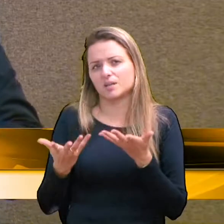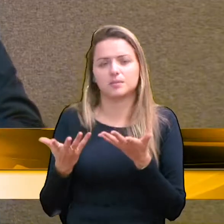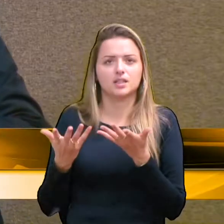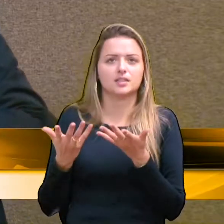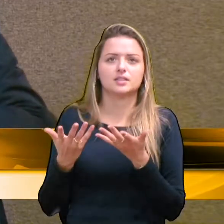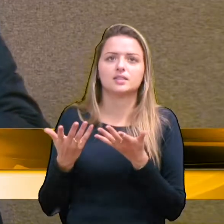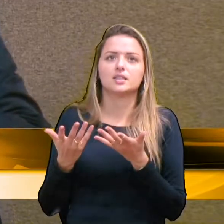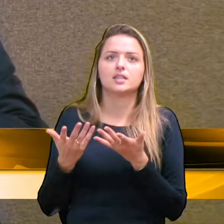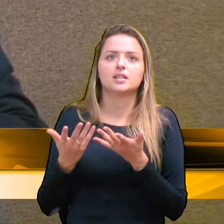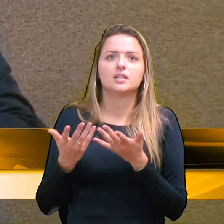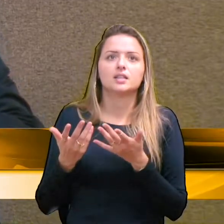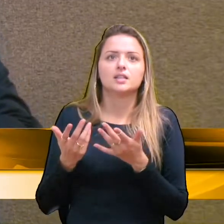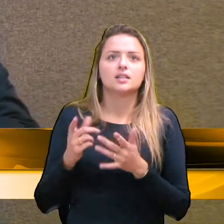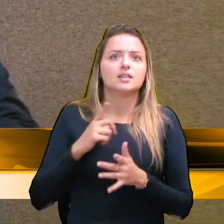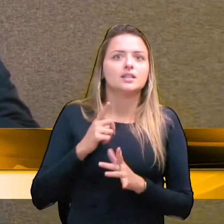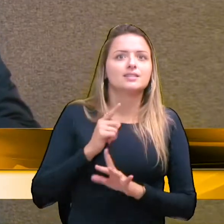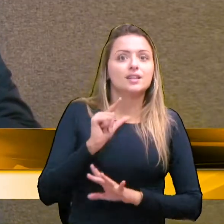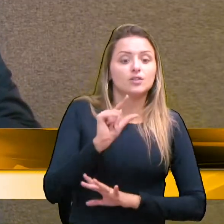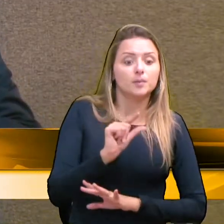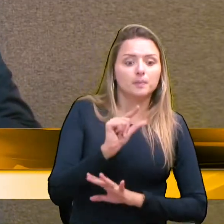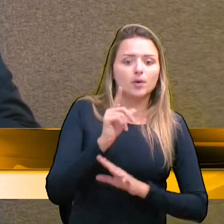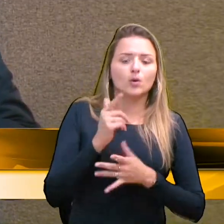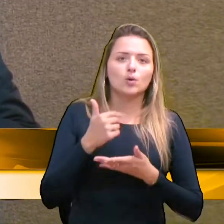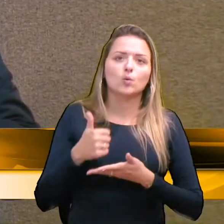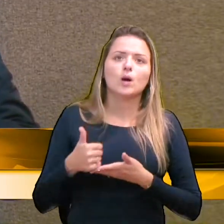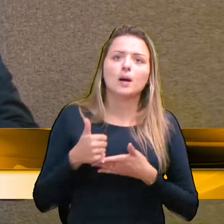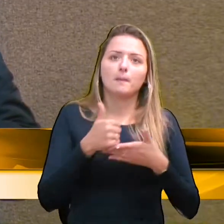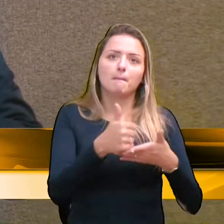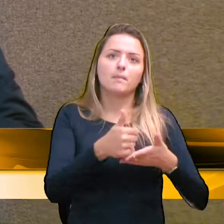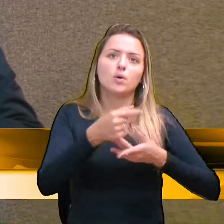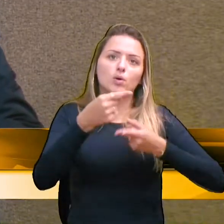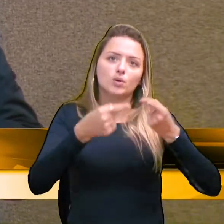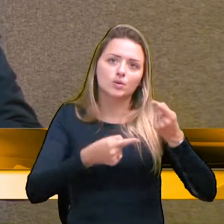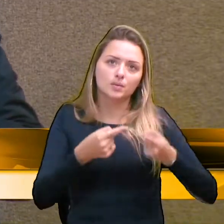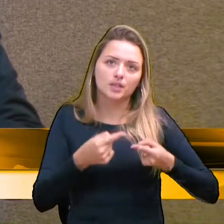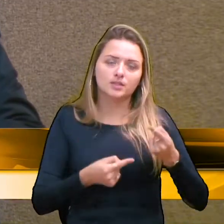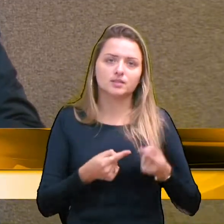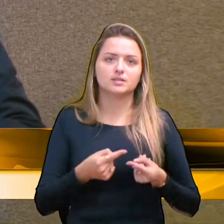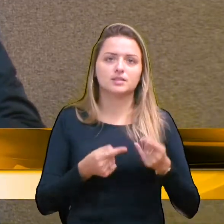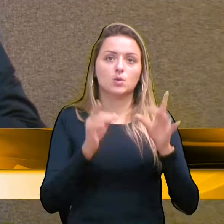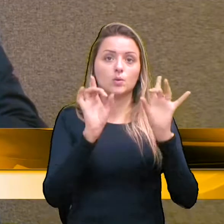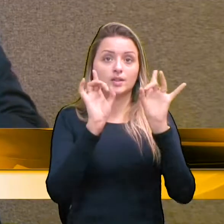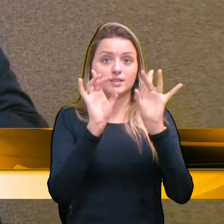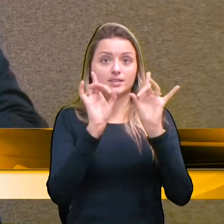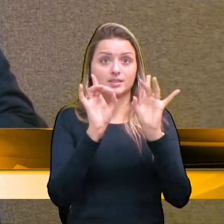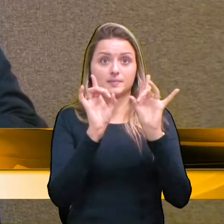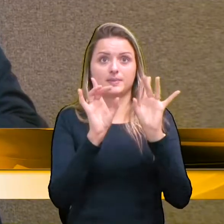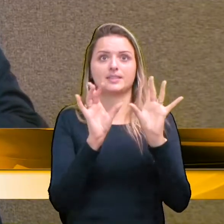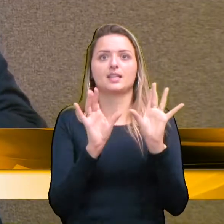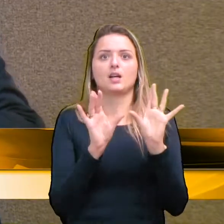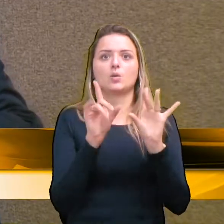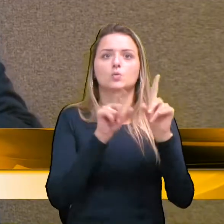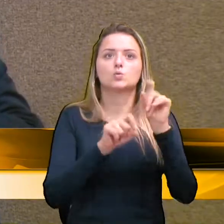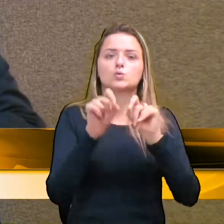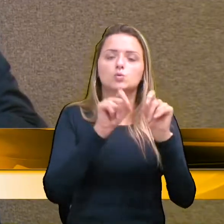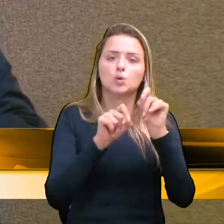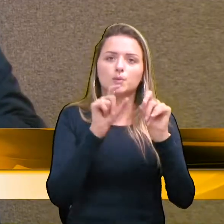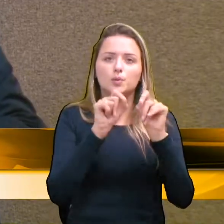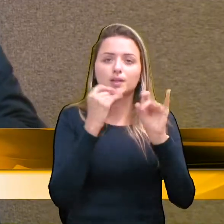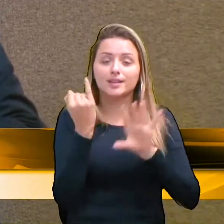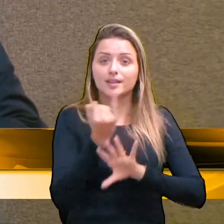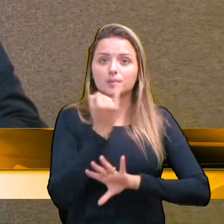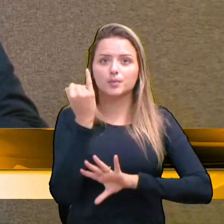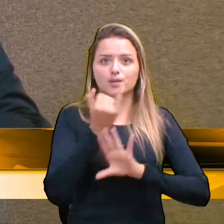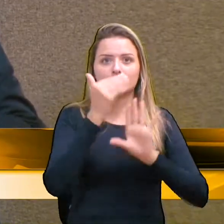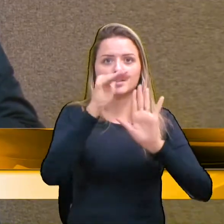né? Foram poucas as contribuições para a discussão específica das questões que são